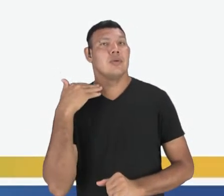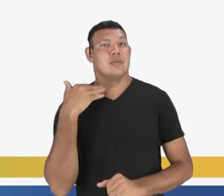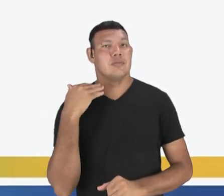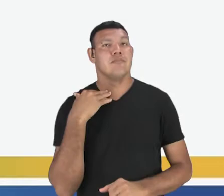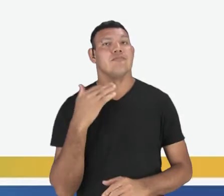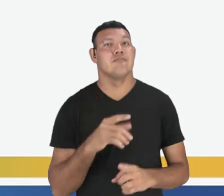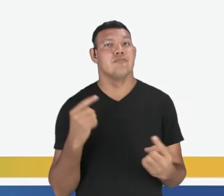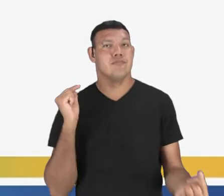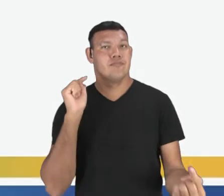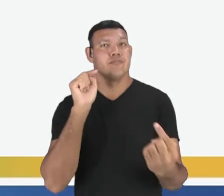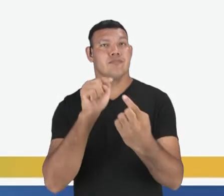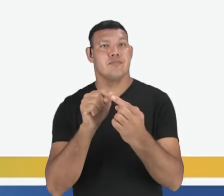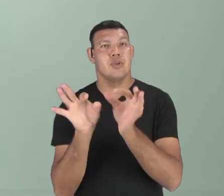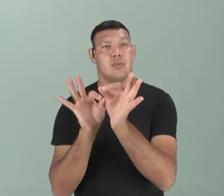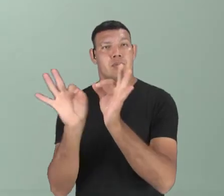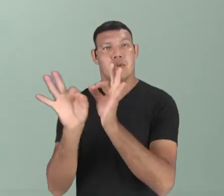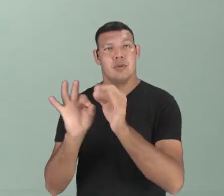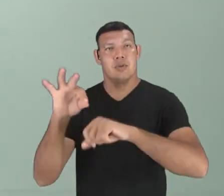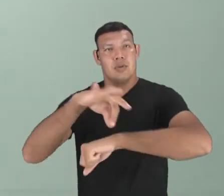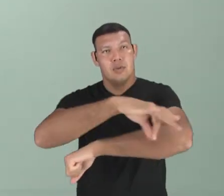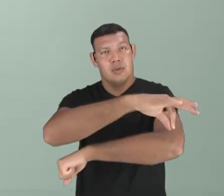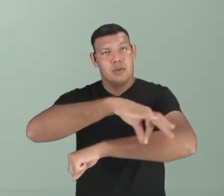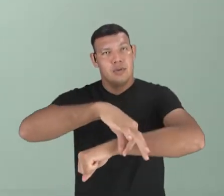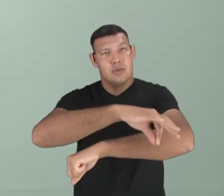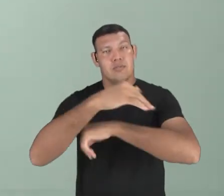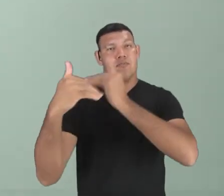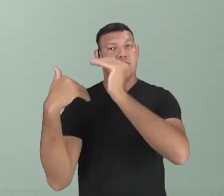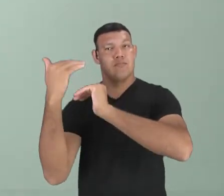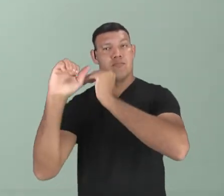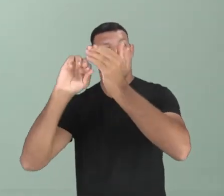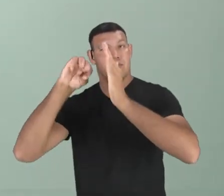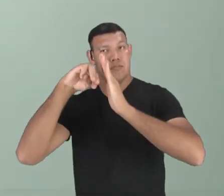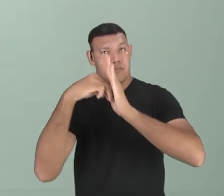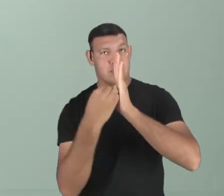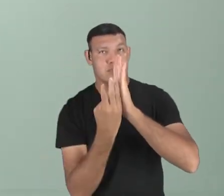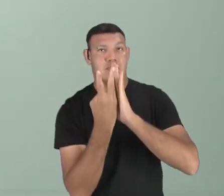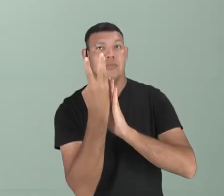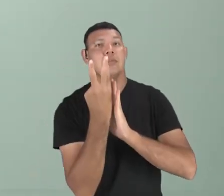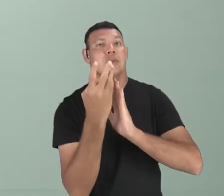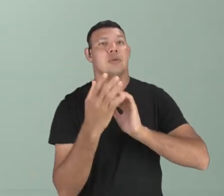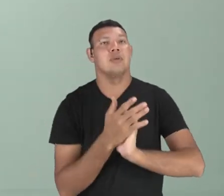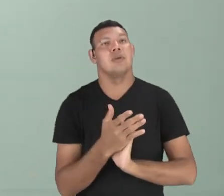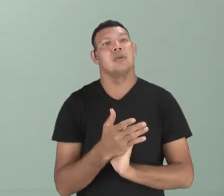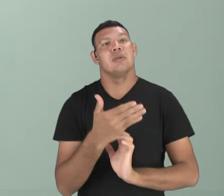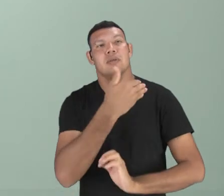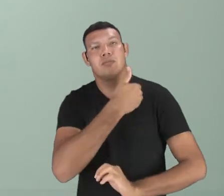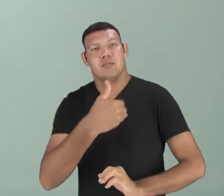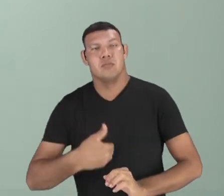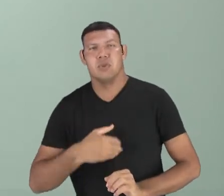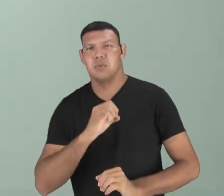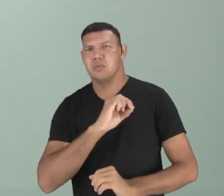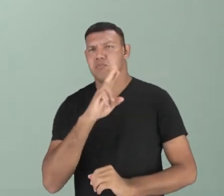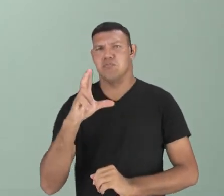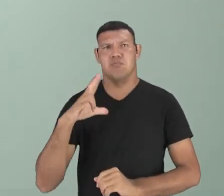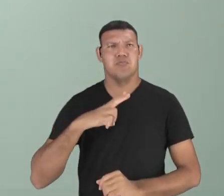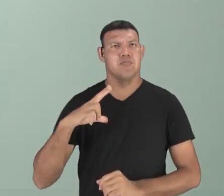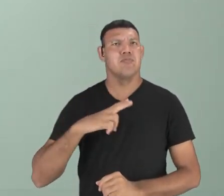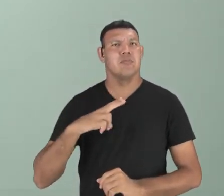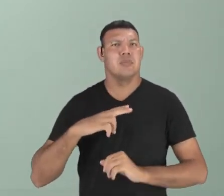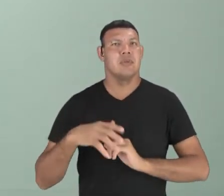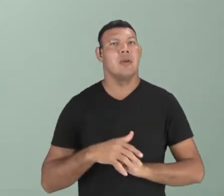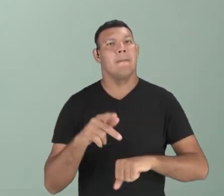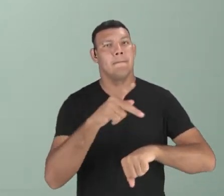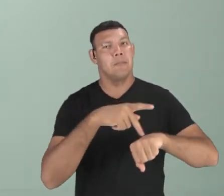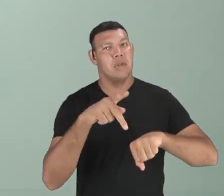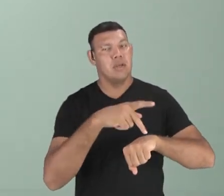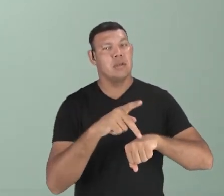gente fala de pontes, de rodovias, de portos. Então, aonde é o interesse da China